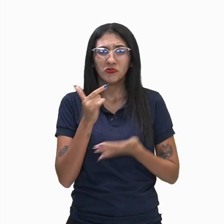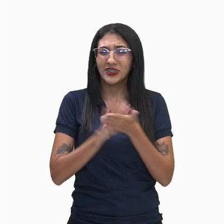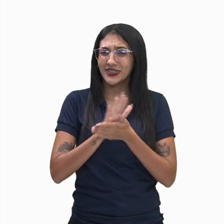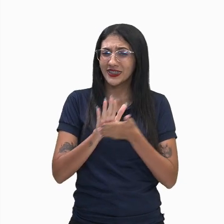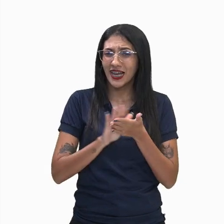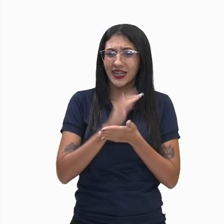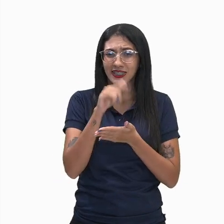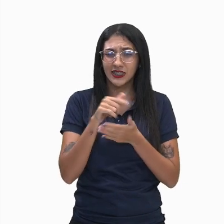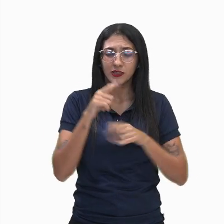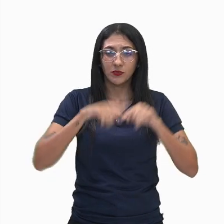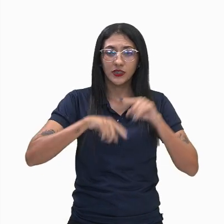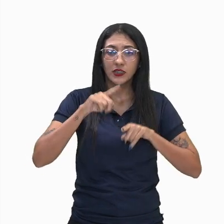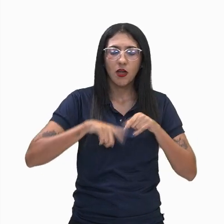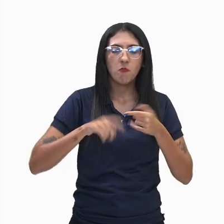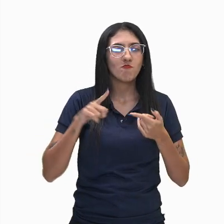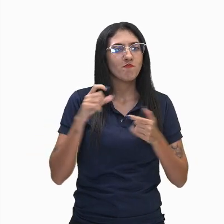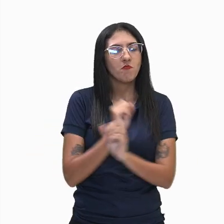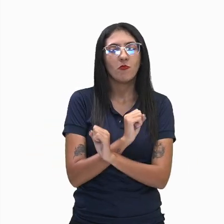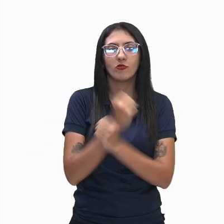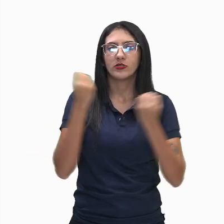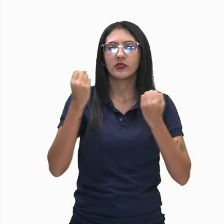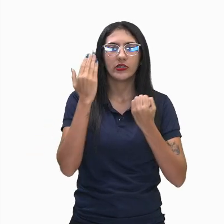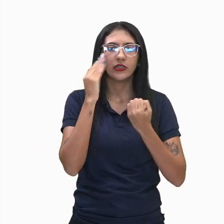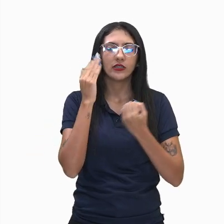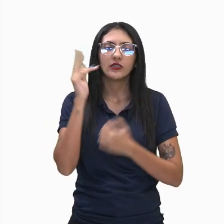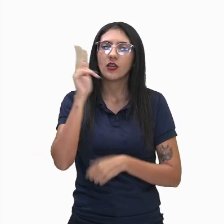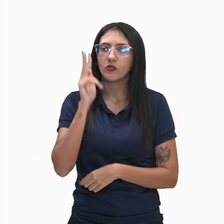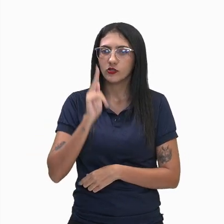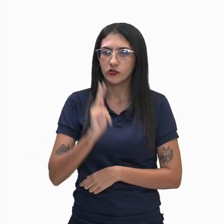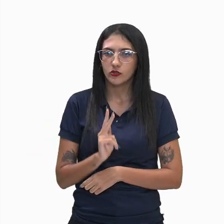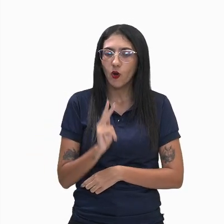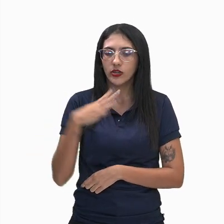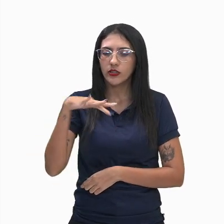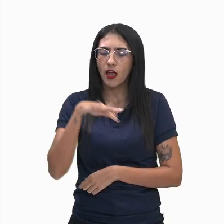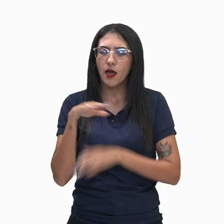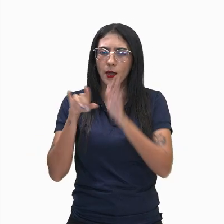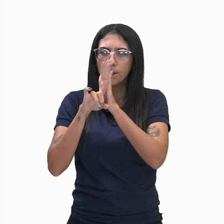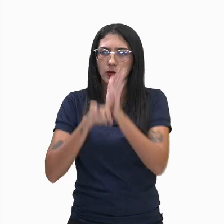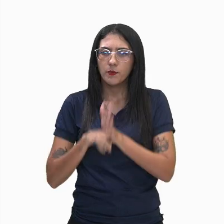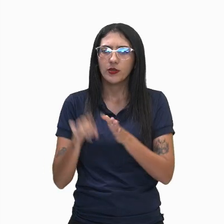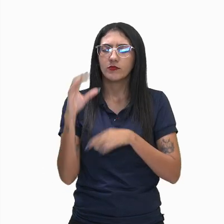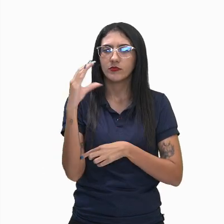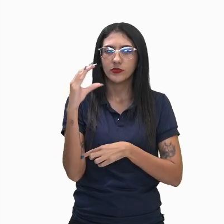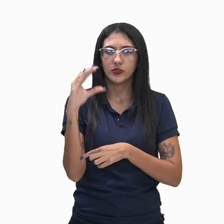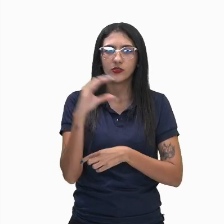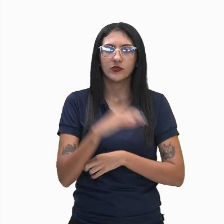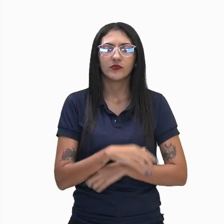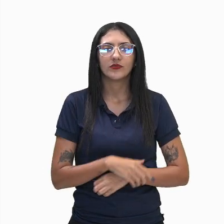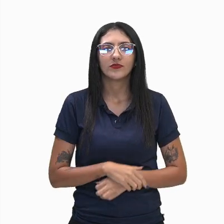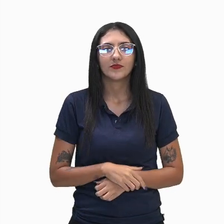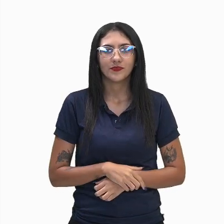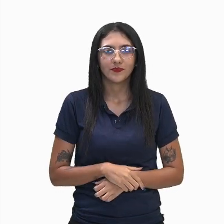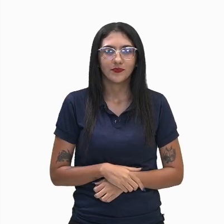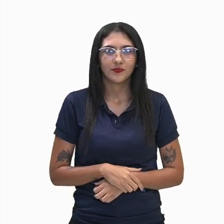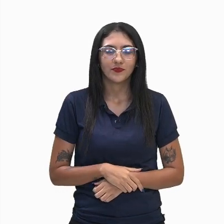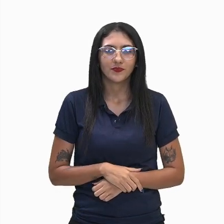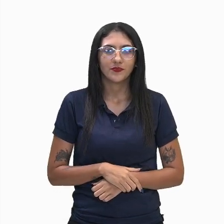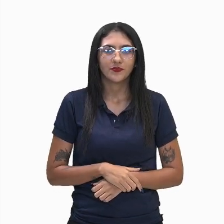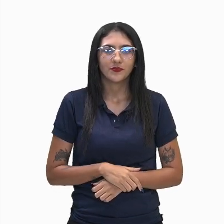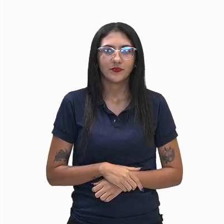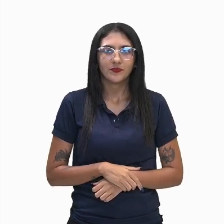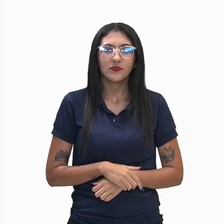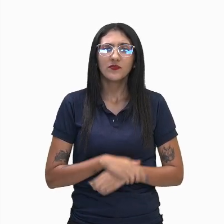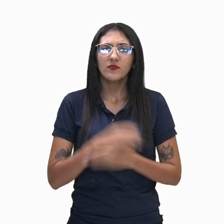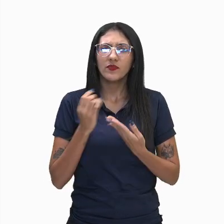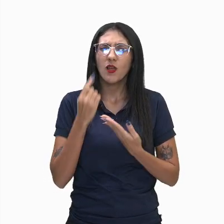história de forma sistemática e científica. Então, o nosso o nosso recorte, né,